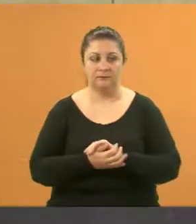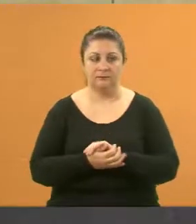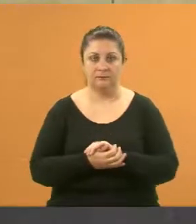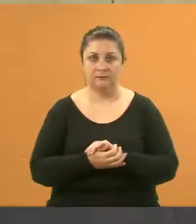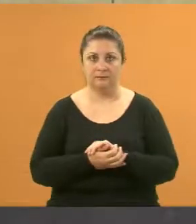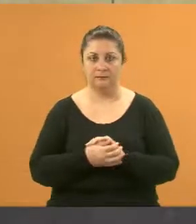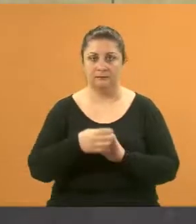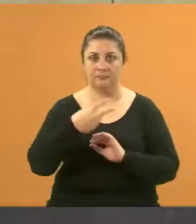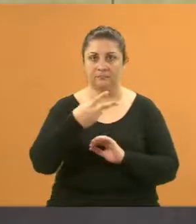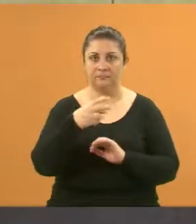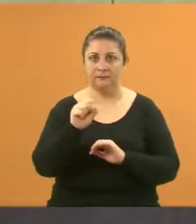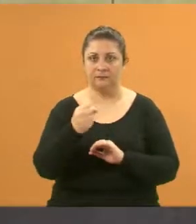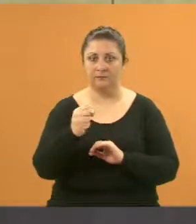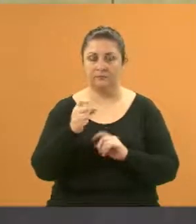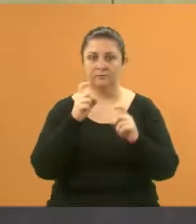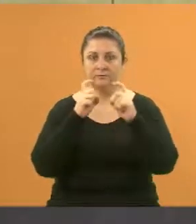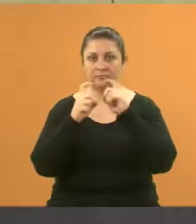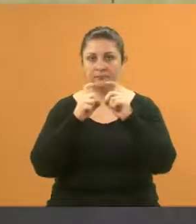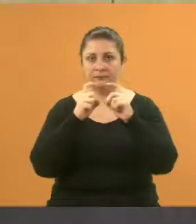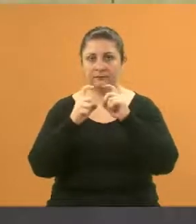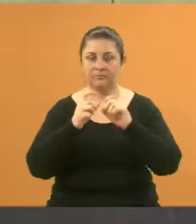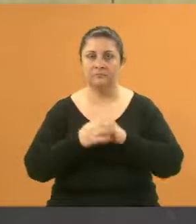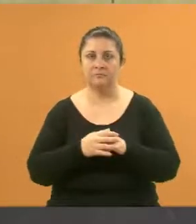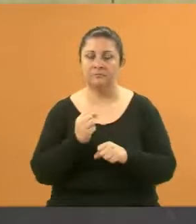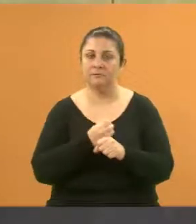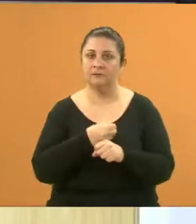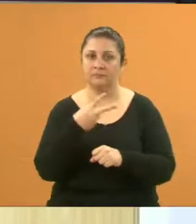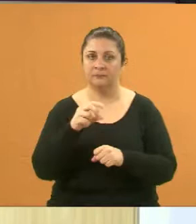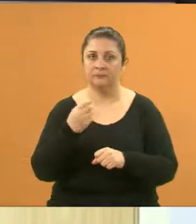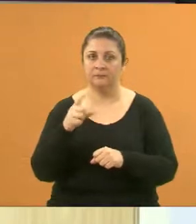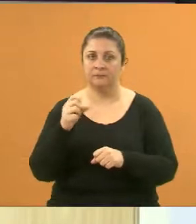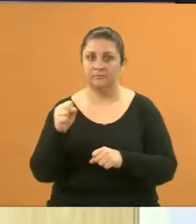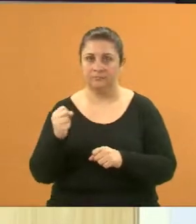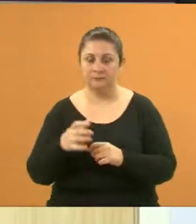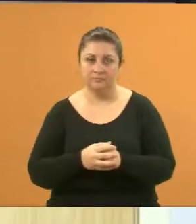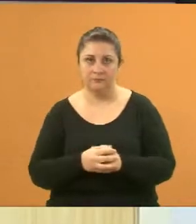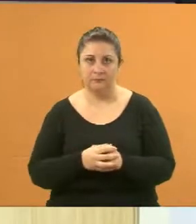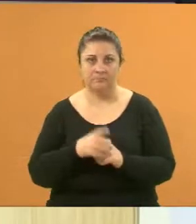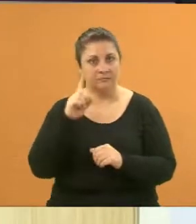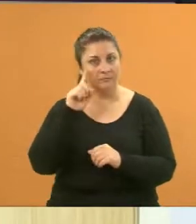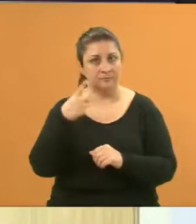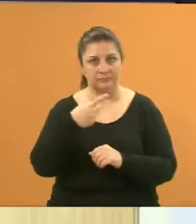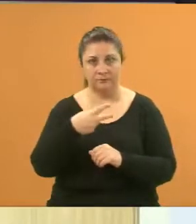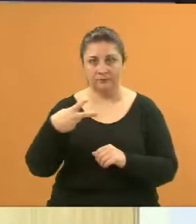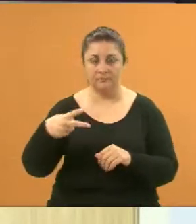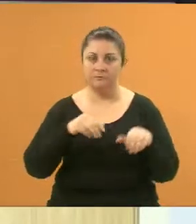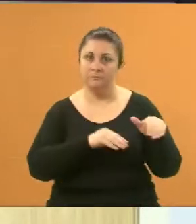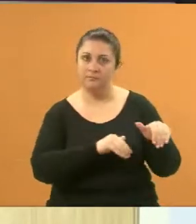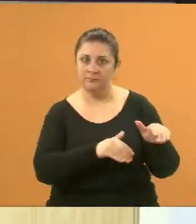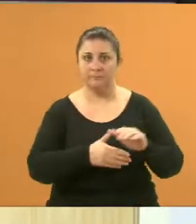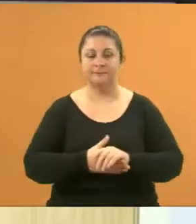na 28ª sessão ordinária do ano 2018, no dia 12 de setembro. Então,